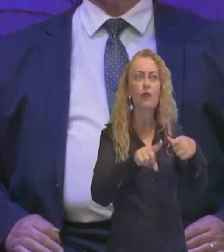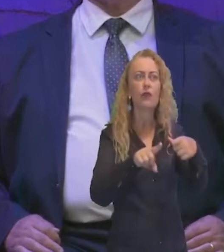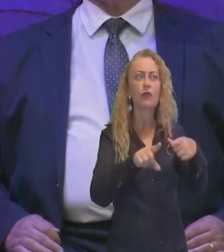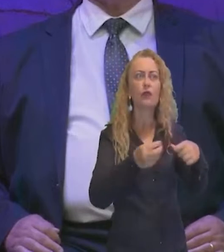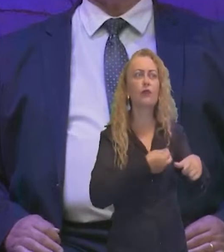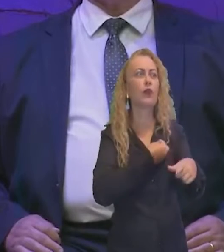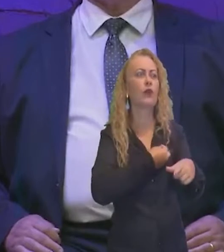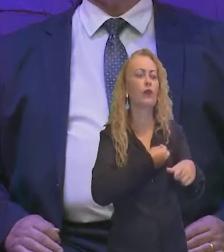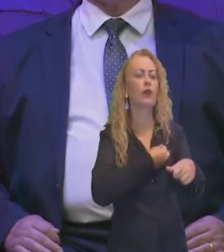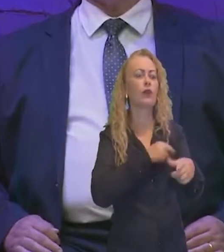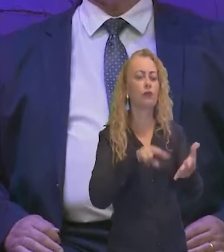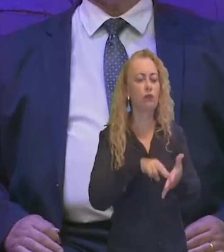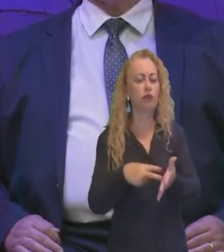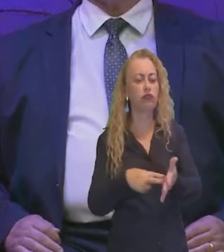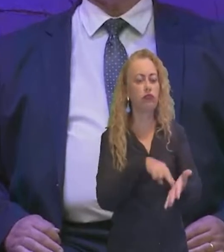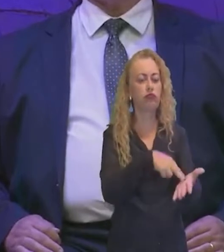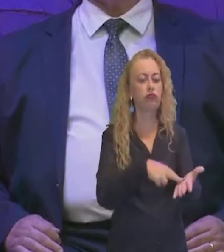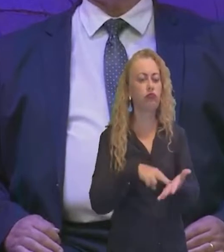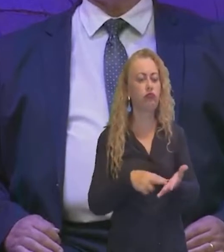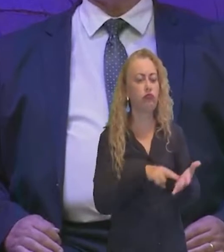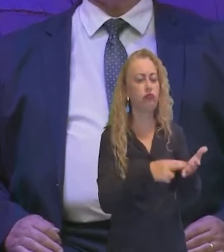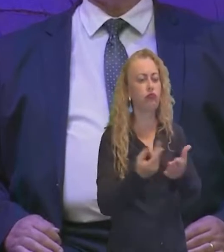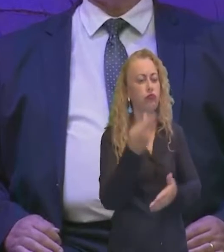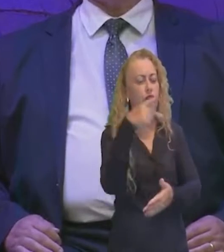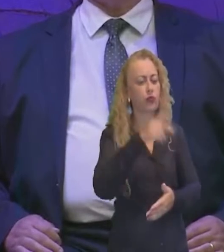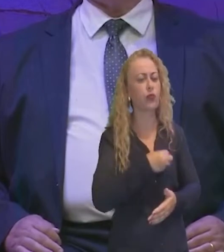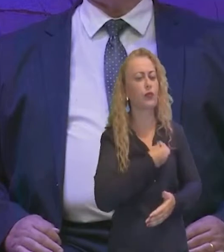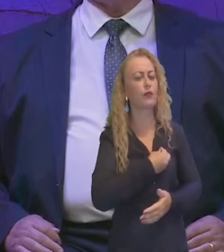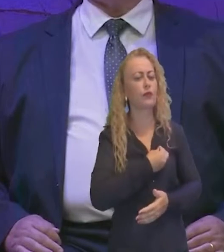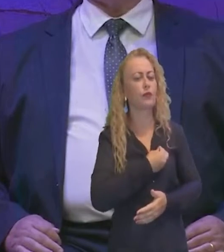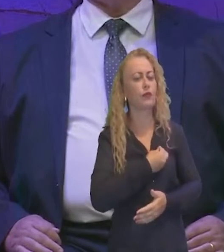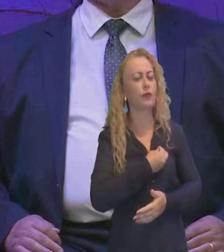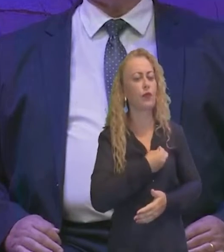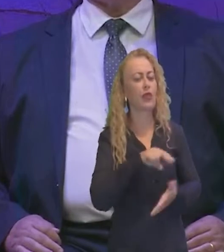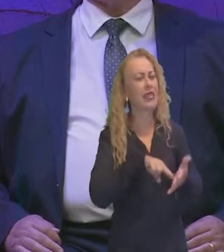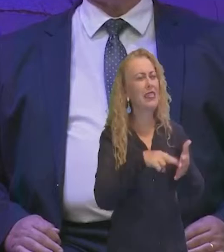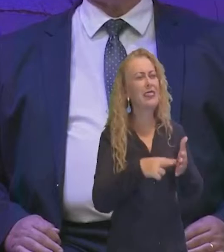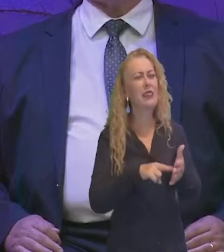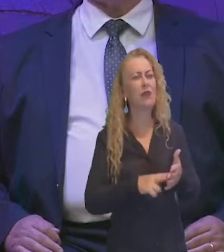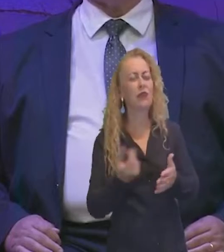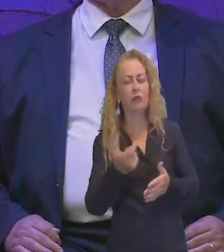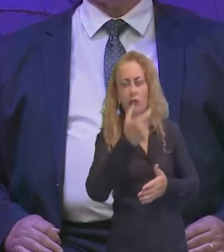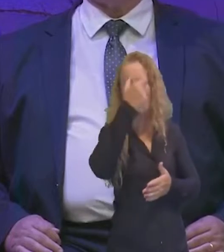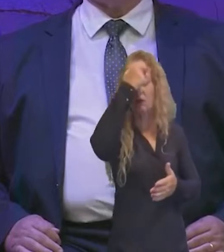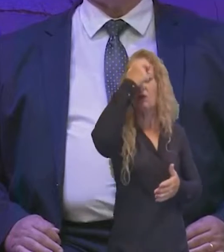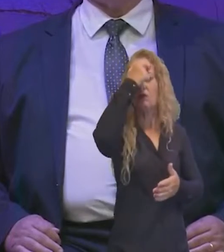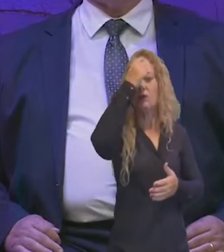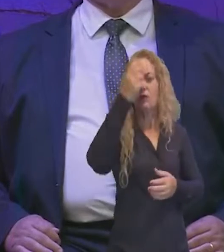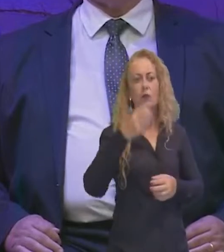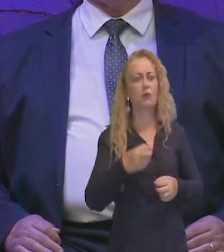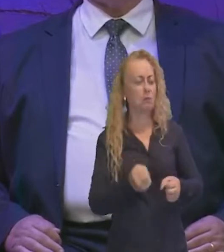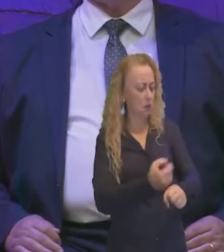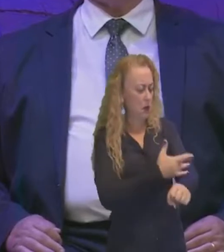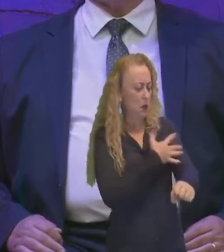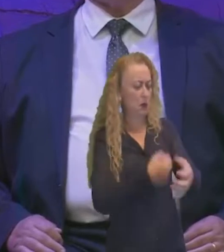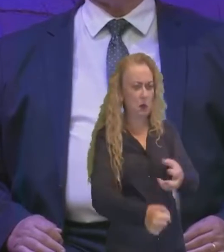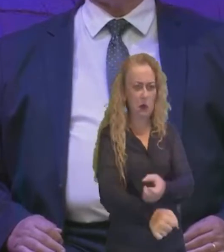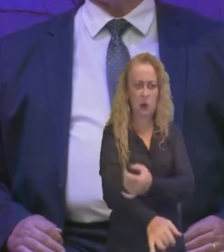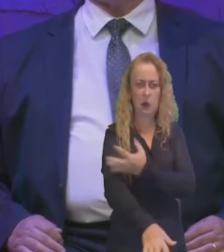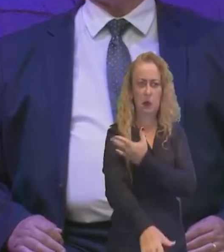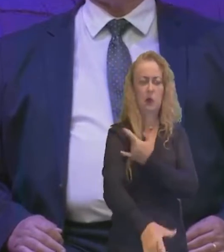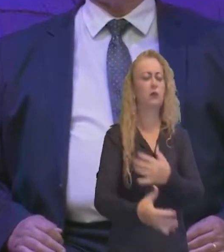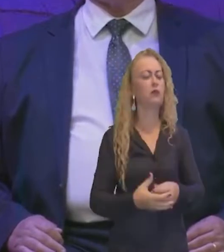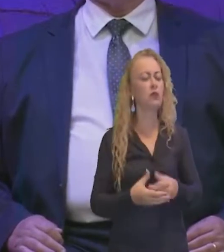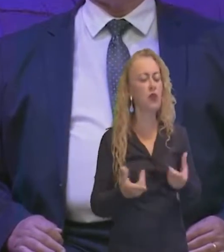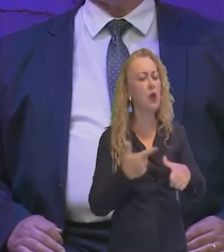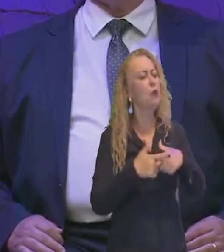da instabilidade na sua vida. Estabilidade às vezes emocional. E como hoje nós temos problemas